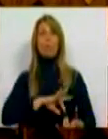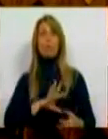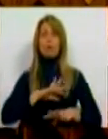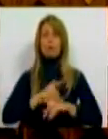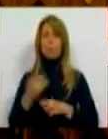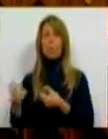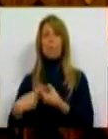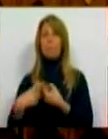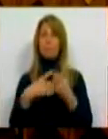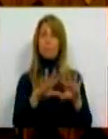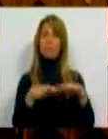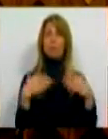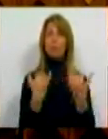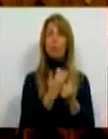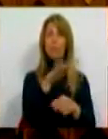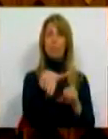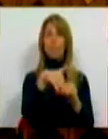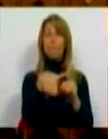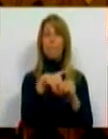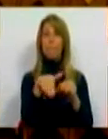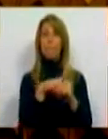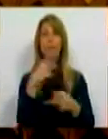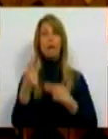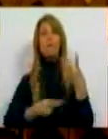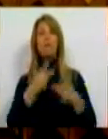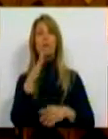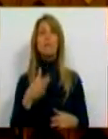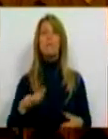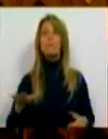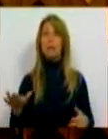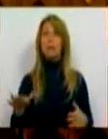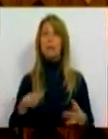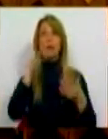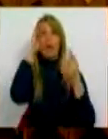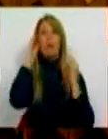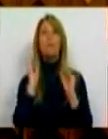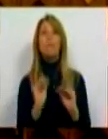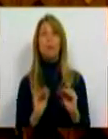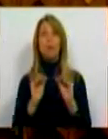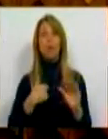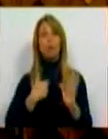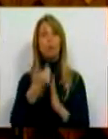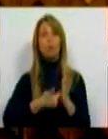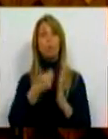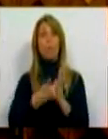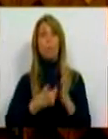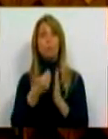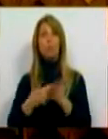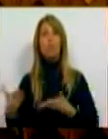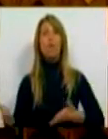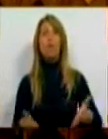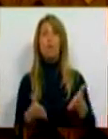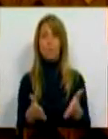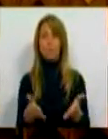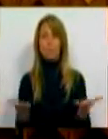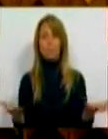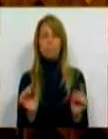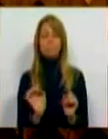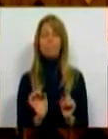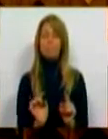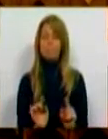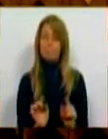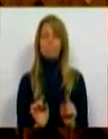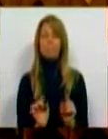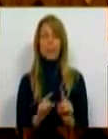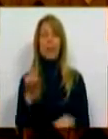parceiros sociais a participarem na avaliação científica e pedagógica dos documentos orientadores. Esta é a garantia de